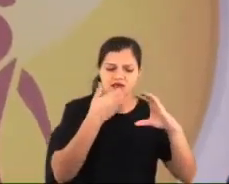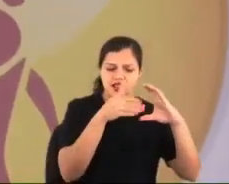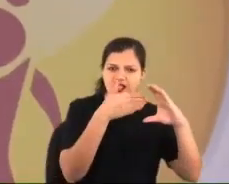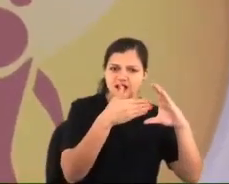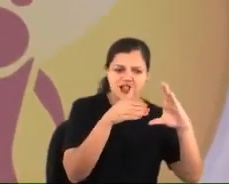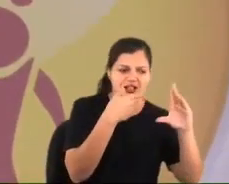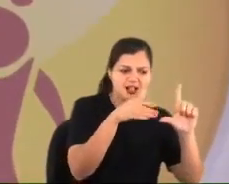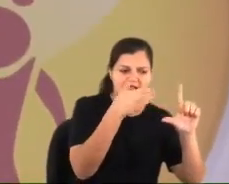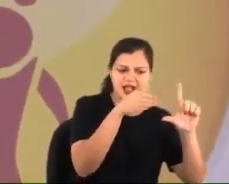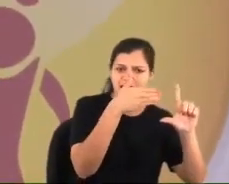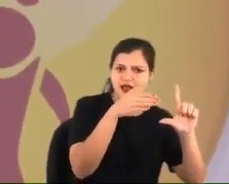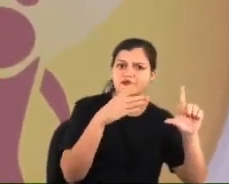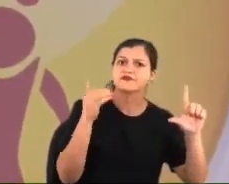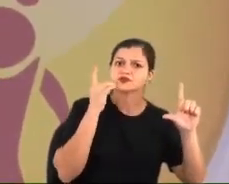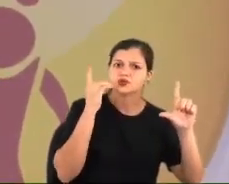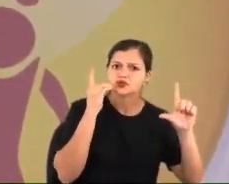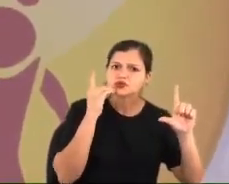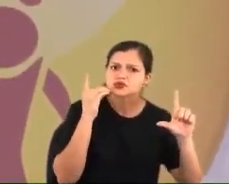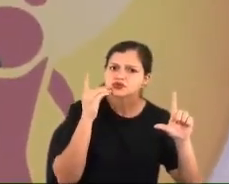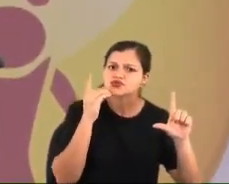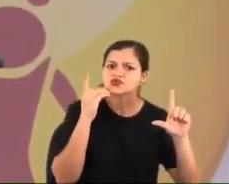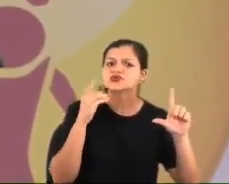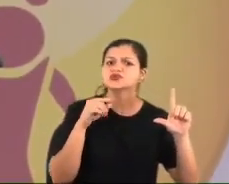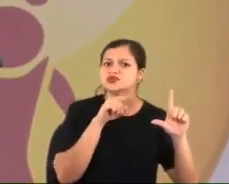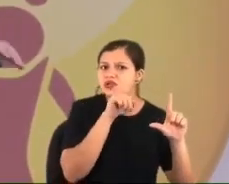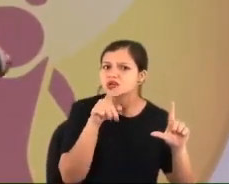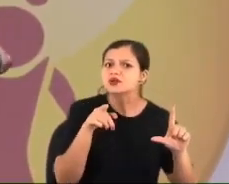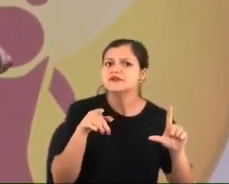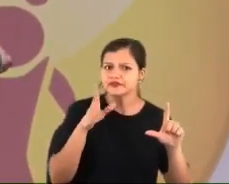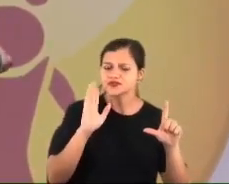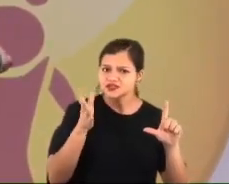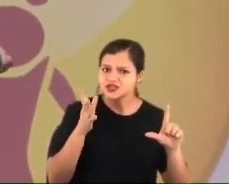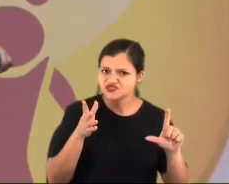Toda segunda. Você convidou alguém. Gente, um com Deus online.